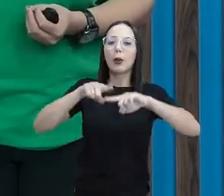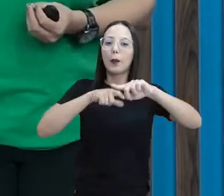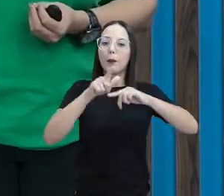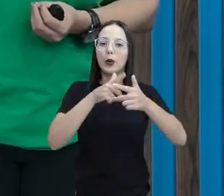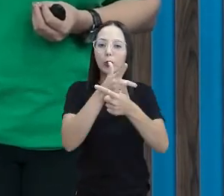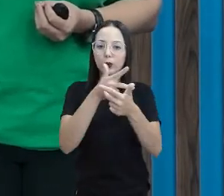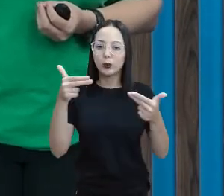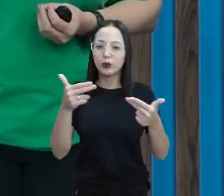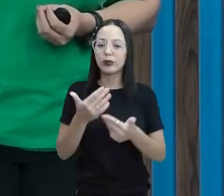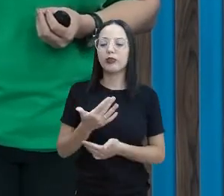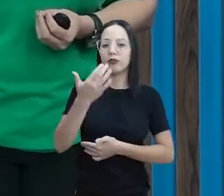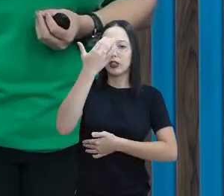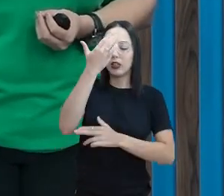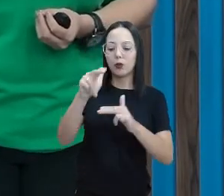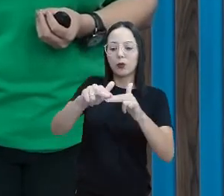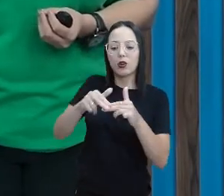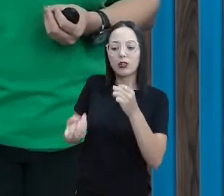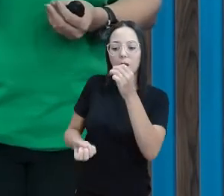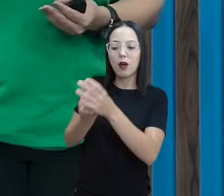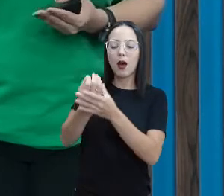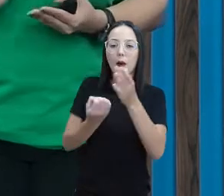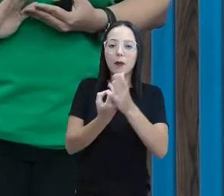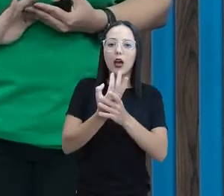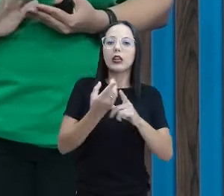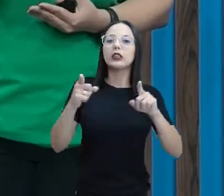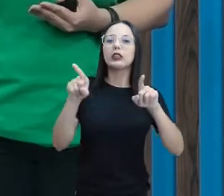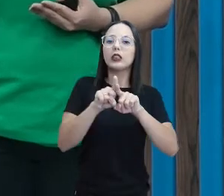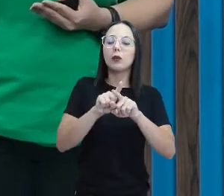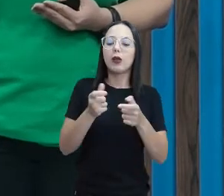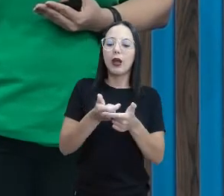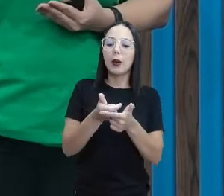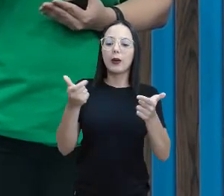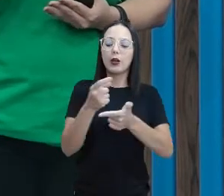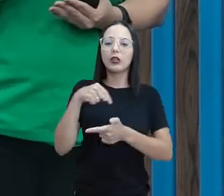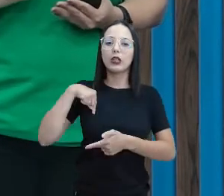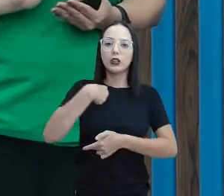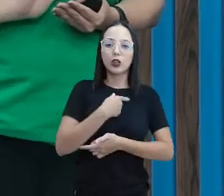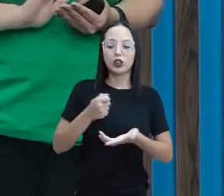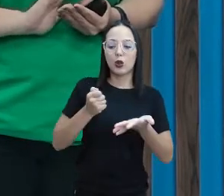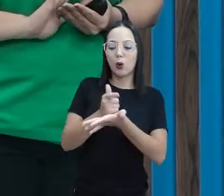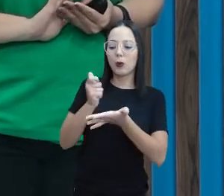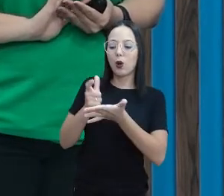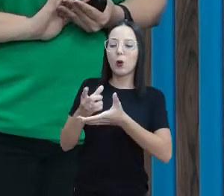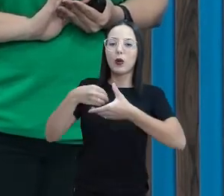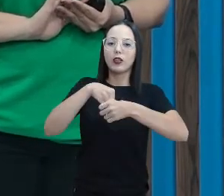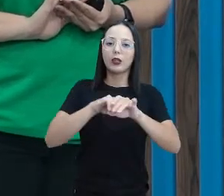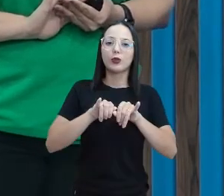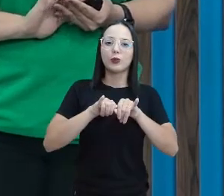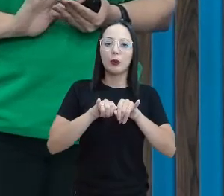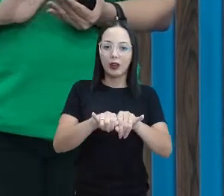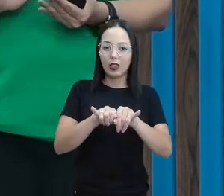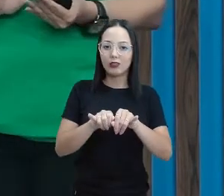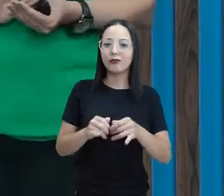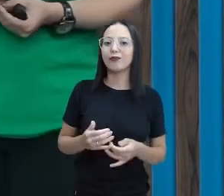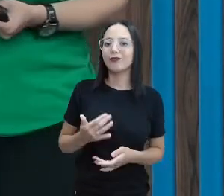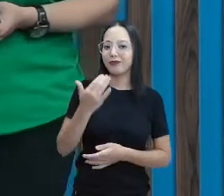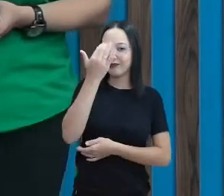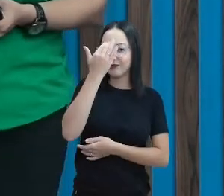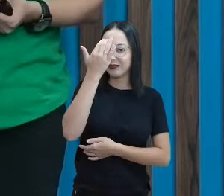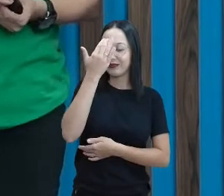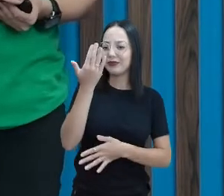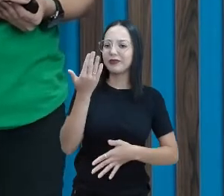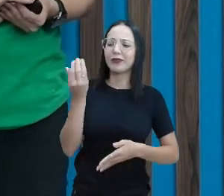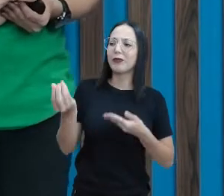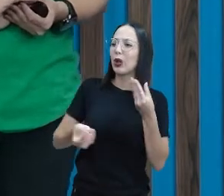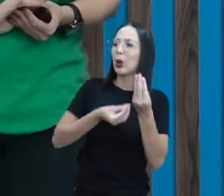produtos, né, originados deles, né, e muitos deles a gente compra no supermercado, né, professora Isabel? Com certeza. Como é que